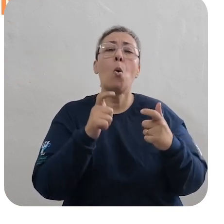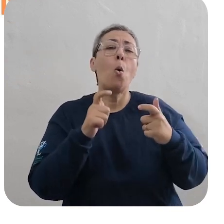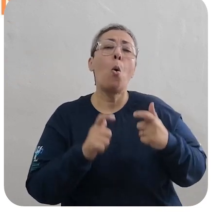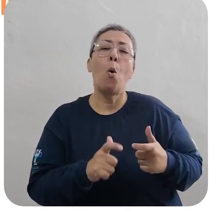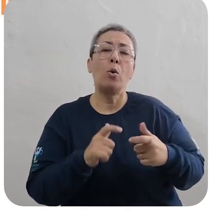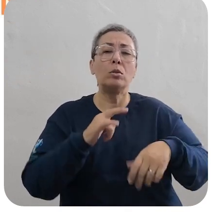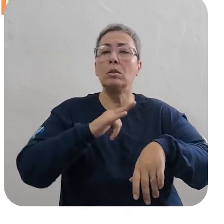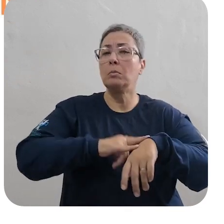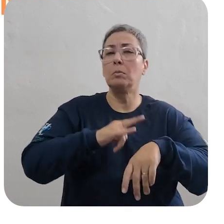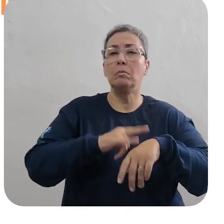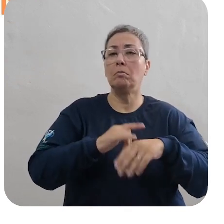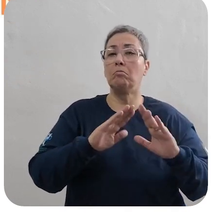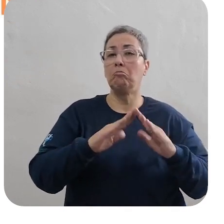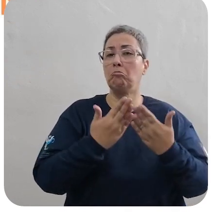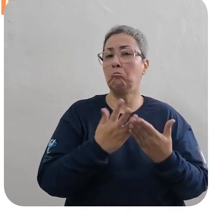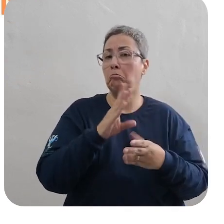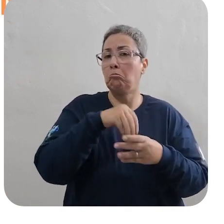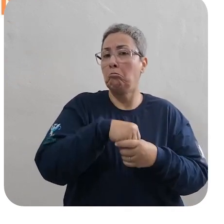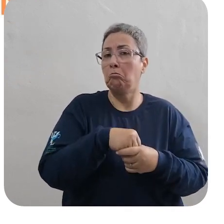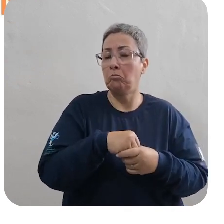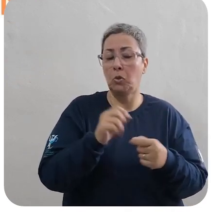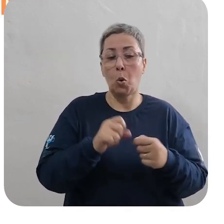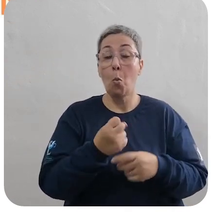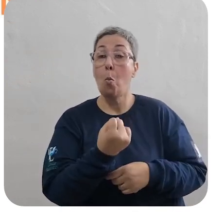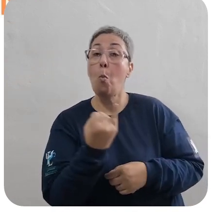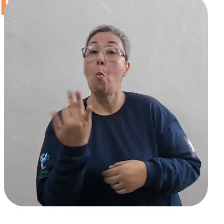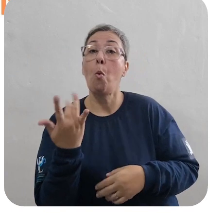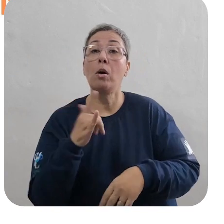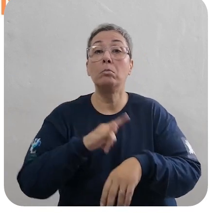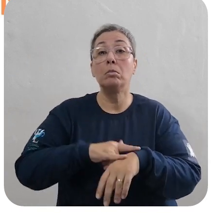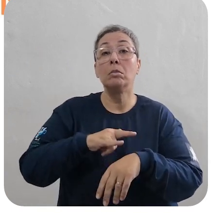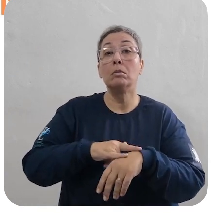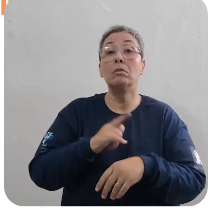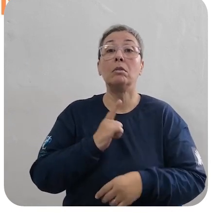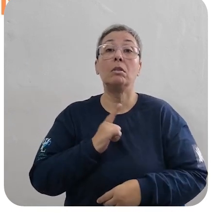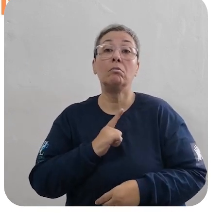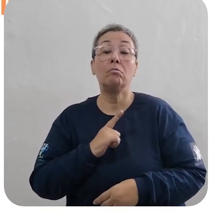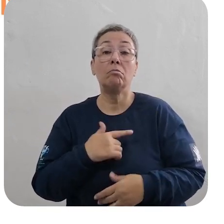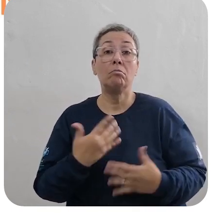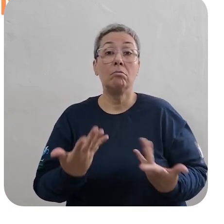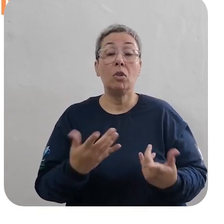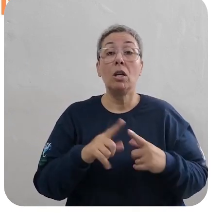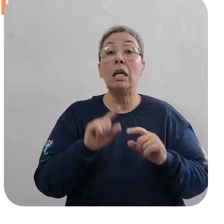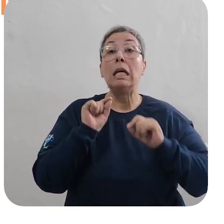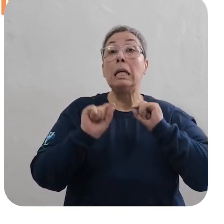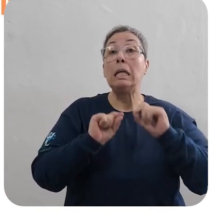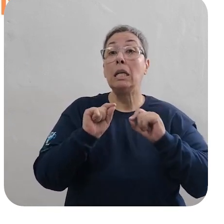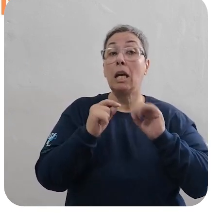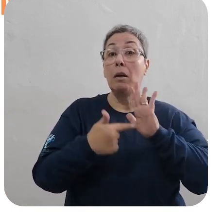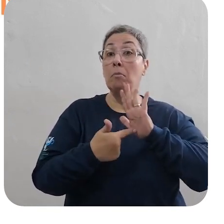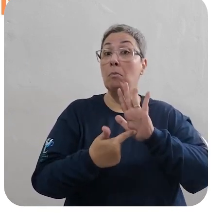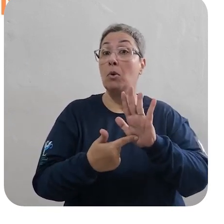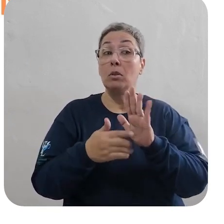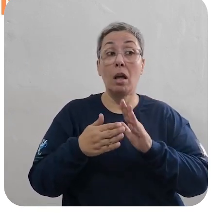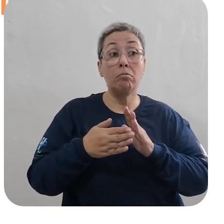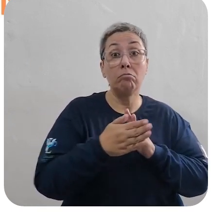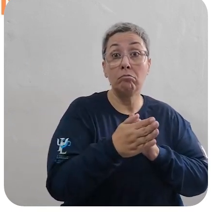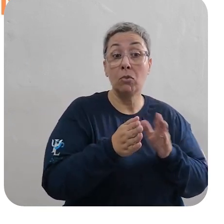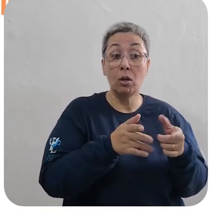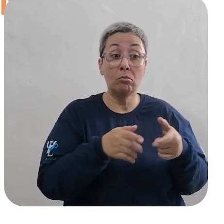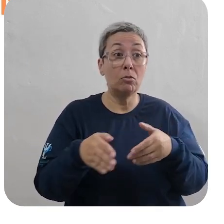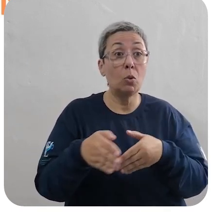onde ficam os banheiros da escola? Quantos banheiros temos na escola? Quem poderia mostrar os